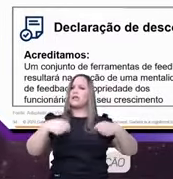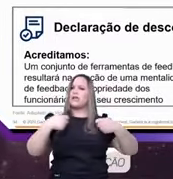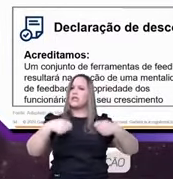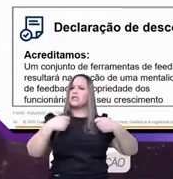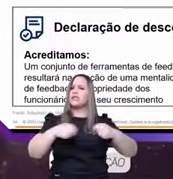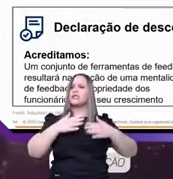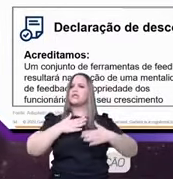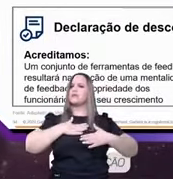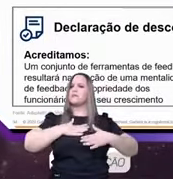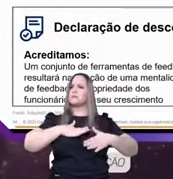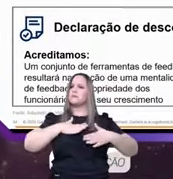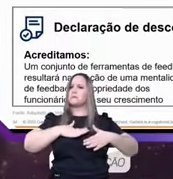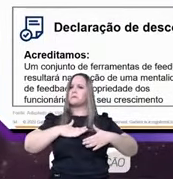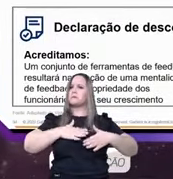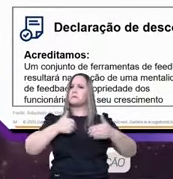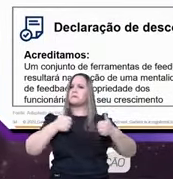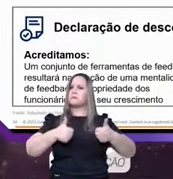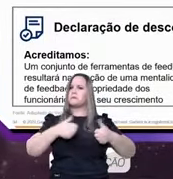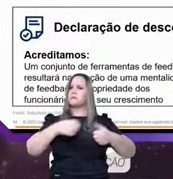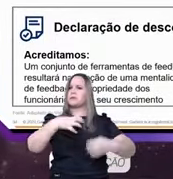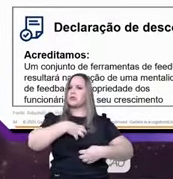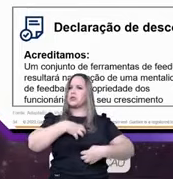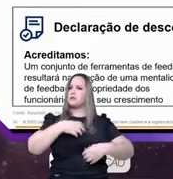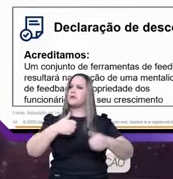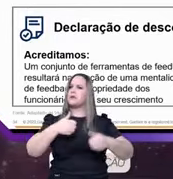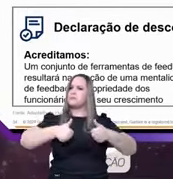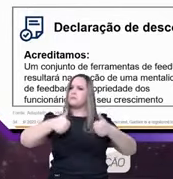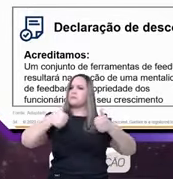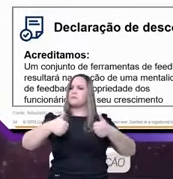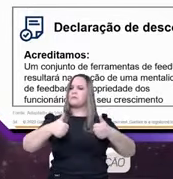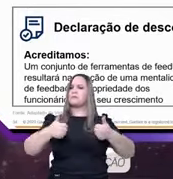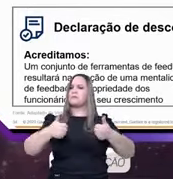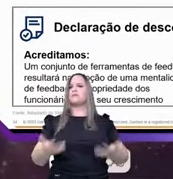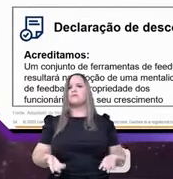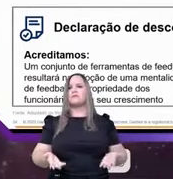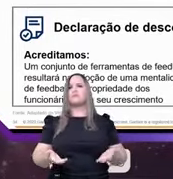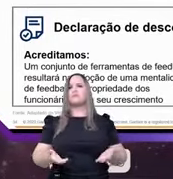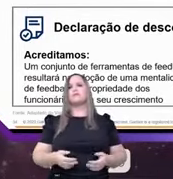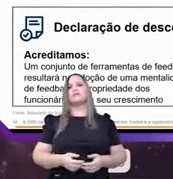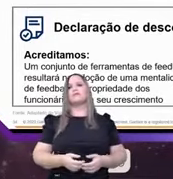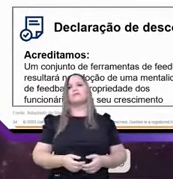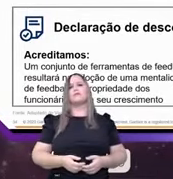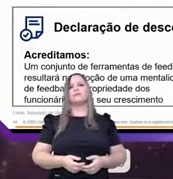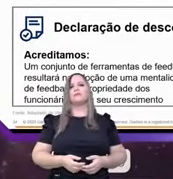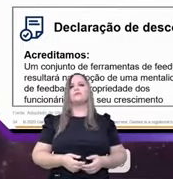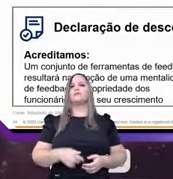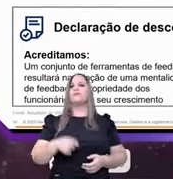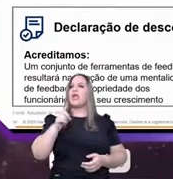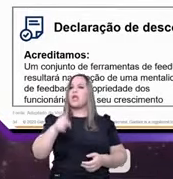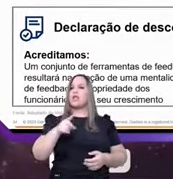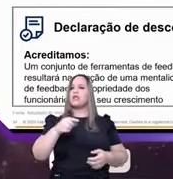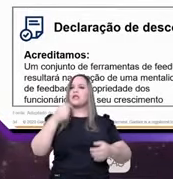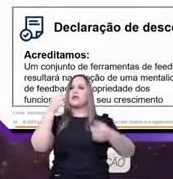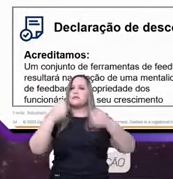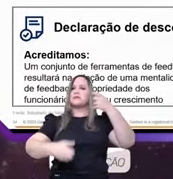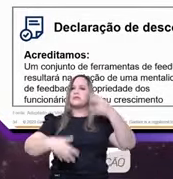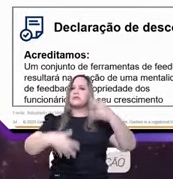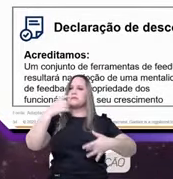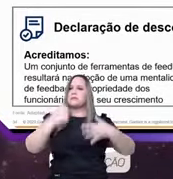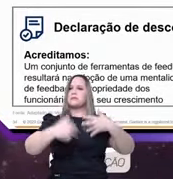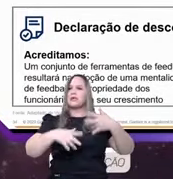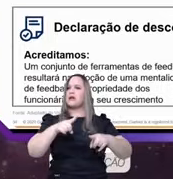compartilhe aquele feedback. Isso não está dando transparência, não está existindo essa transparência para ele. Ele está dando feedback e não está se sentindo confortável.